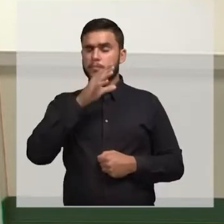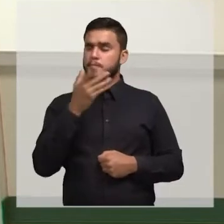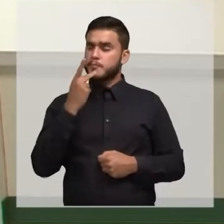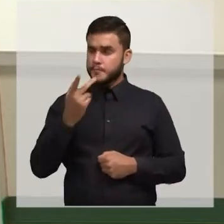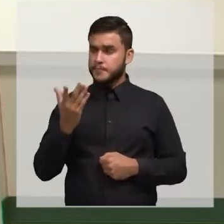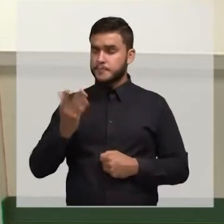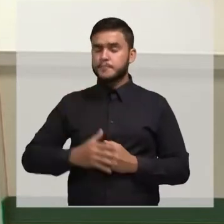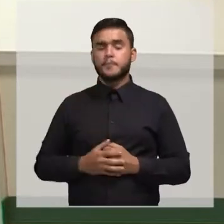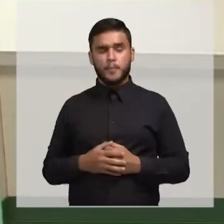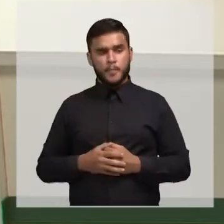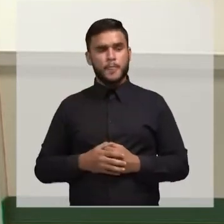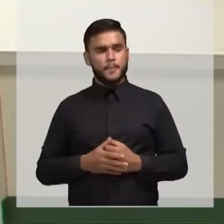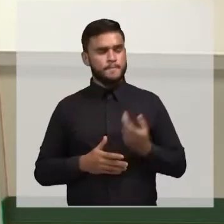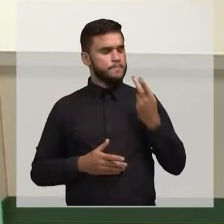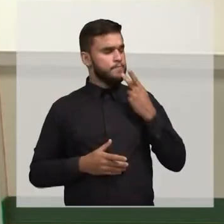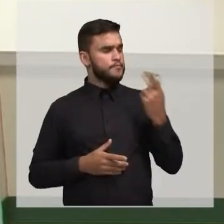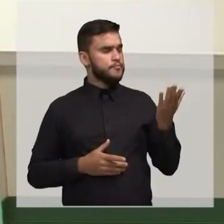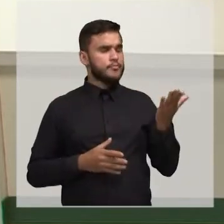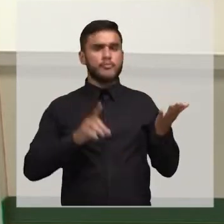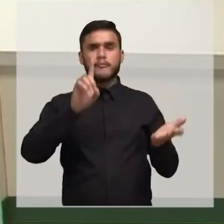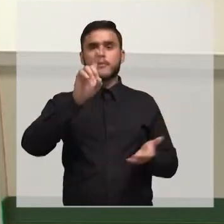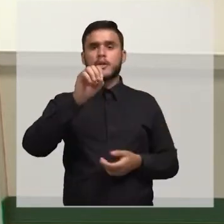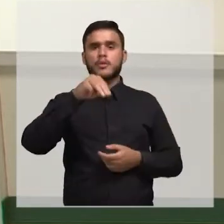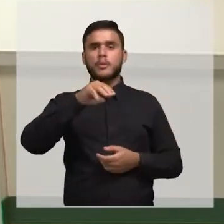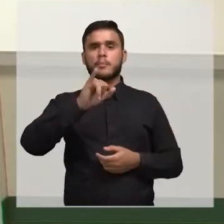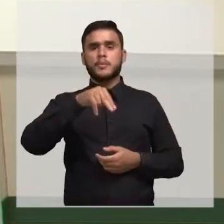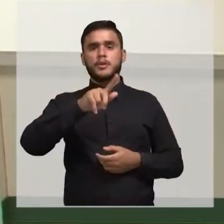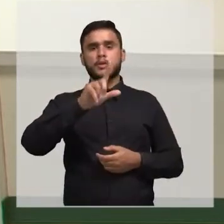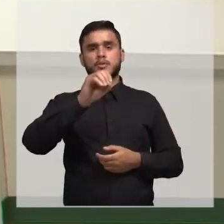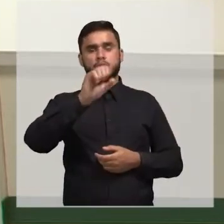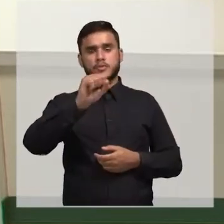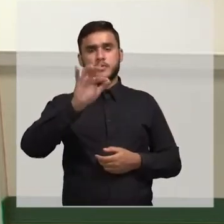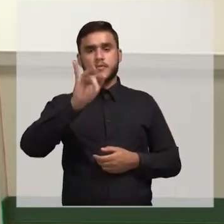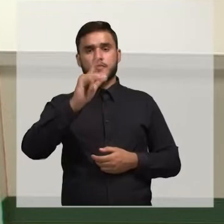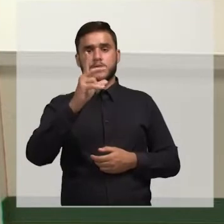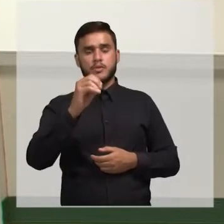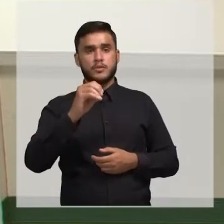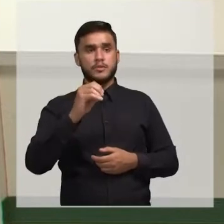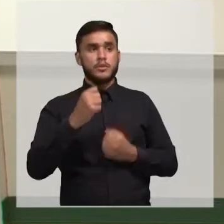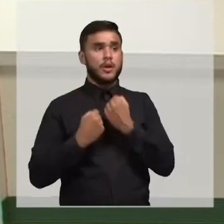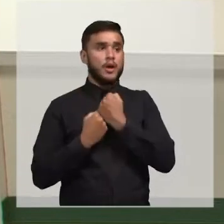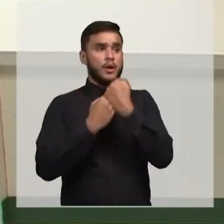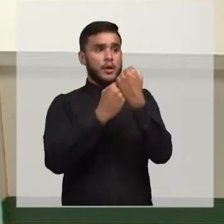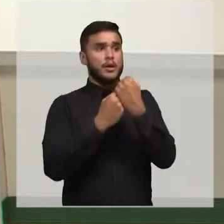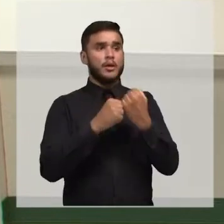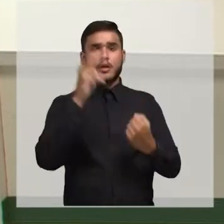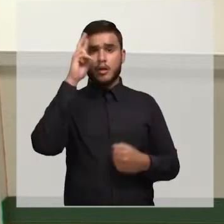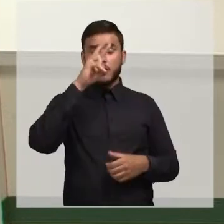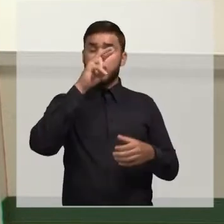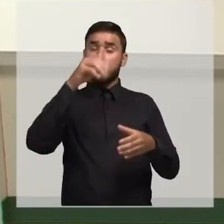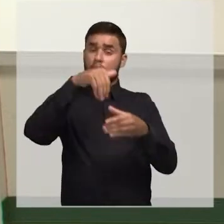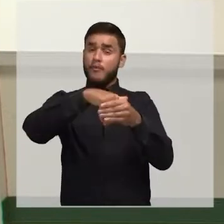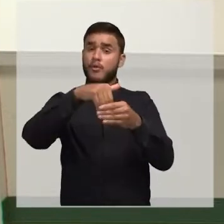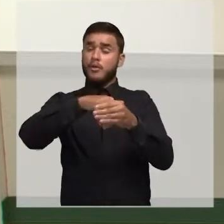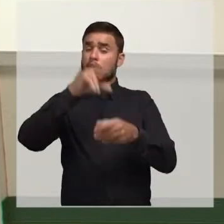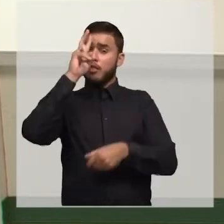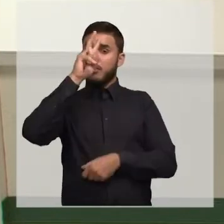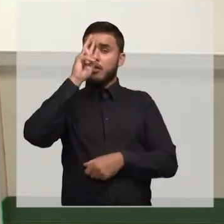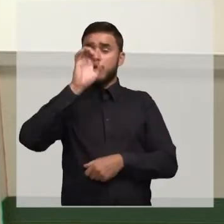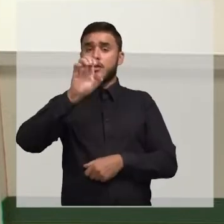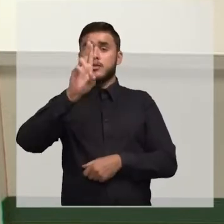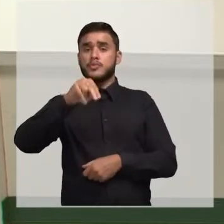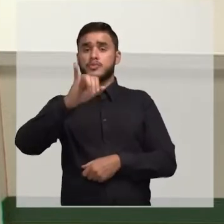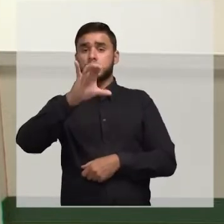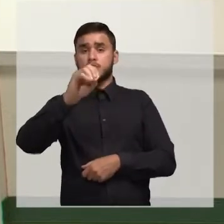que o senador Eunício. O próprio Genesias apoiou o Camilo no primeiro turno. O Genesias, esse pessoal tudo votava. Eu estou